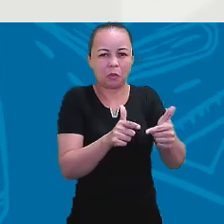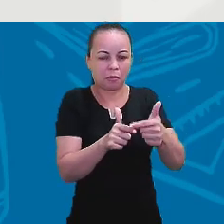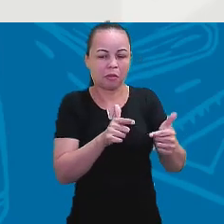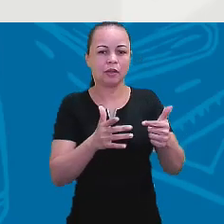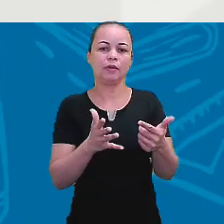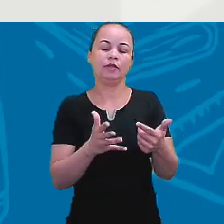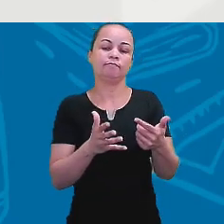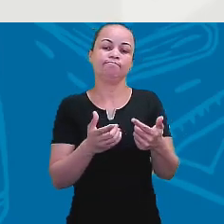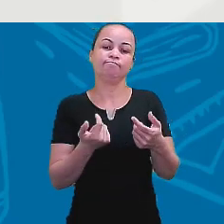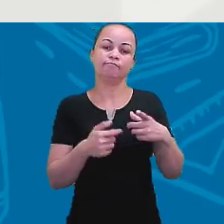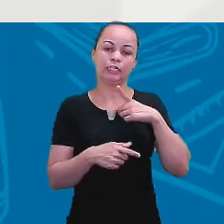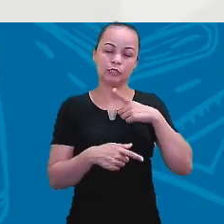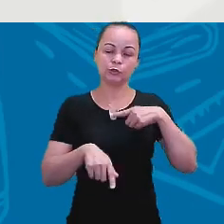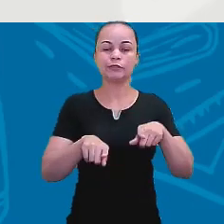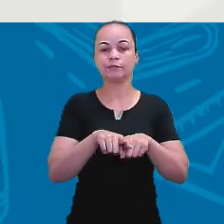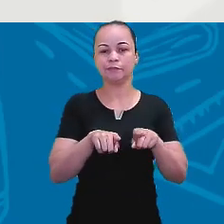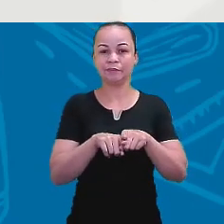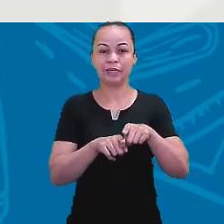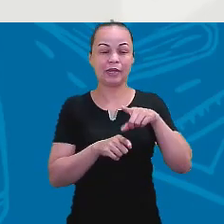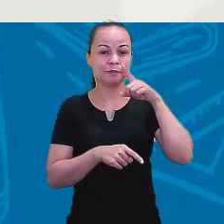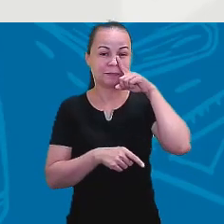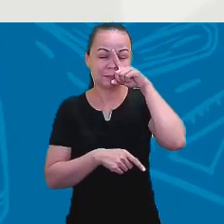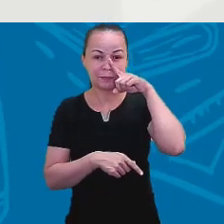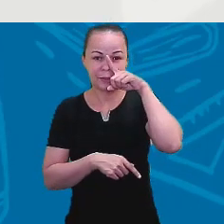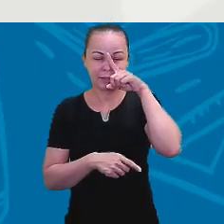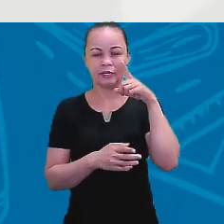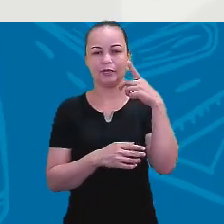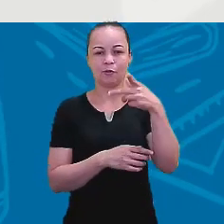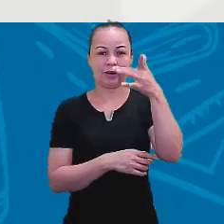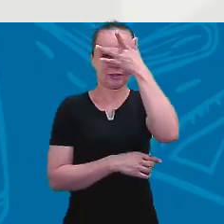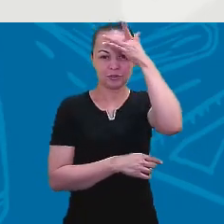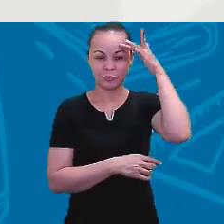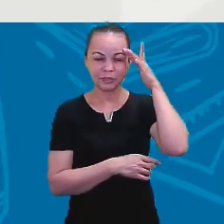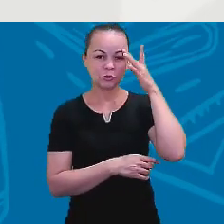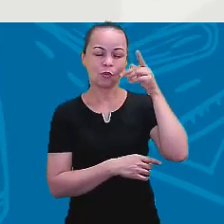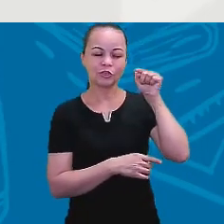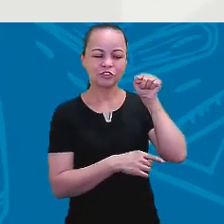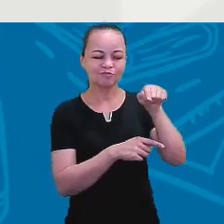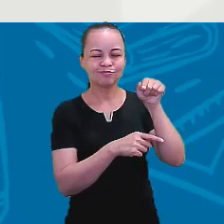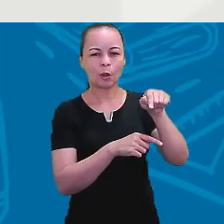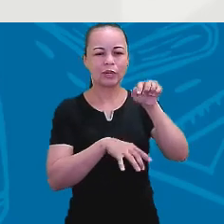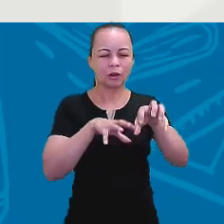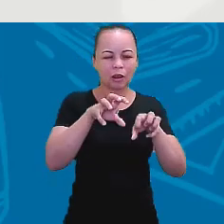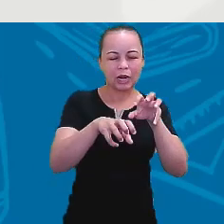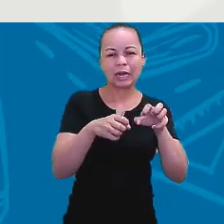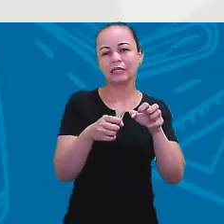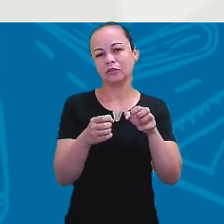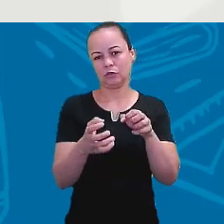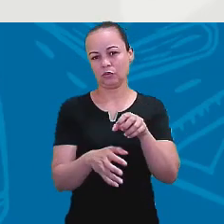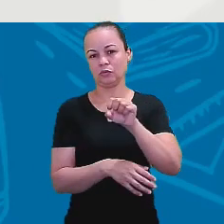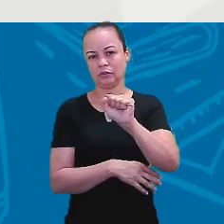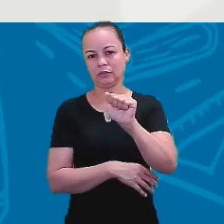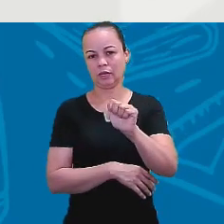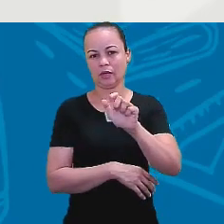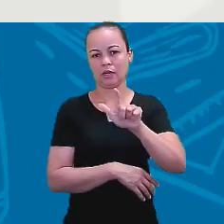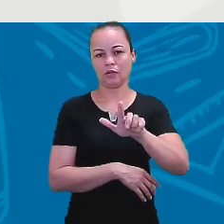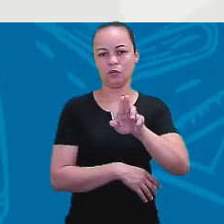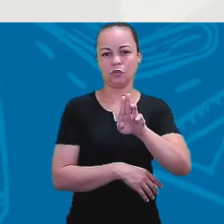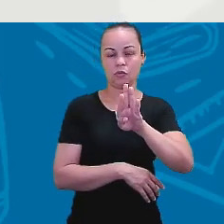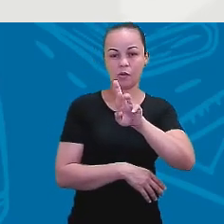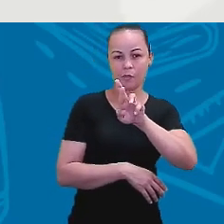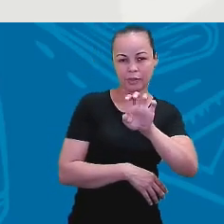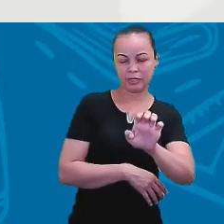um enorme risco para as pessoas que estão ali inseridas naquele ambiente, né, insalubre, muitas vezes sem utilizar